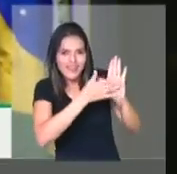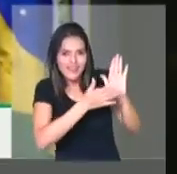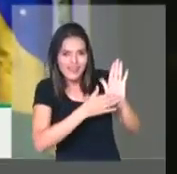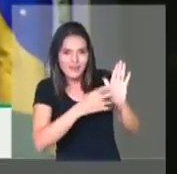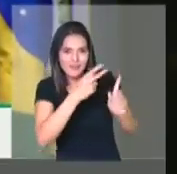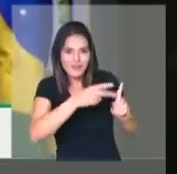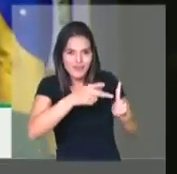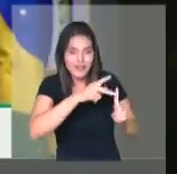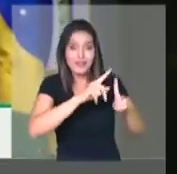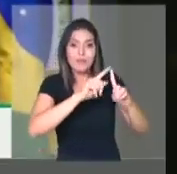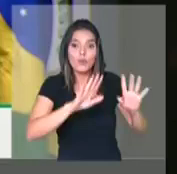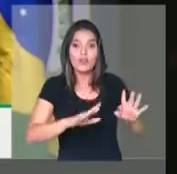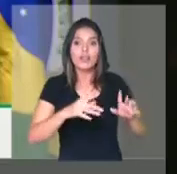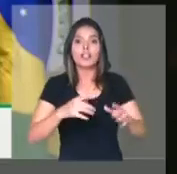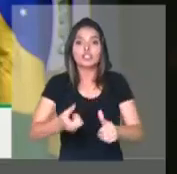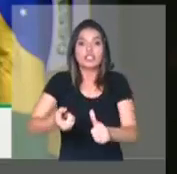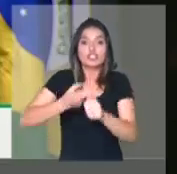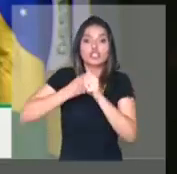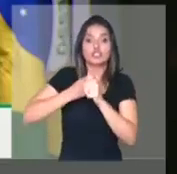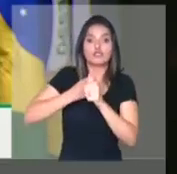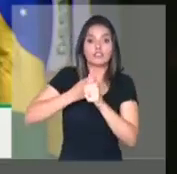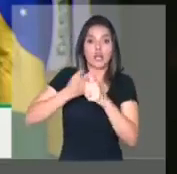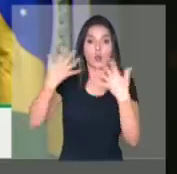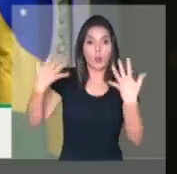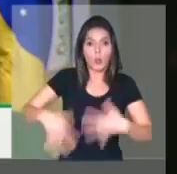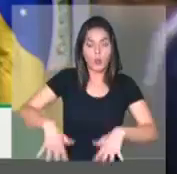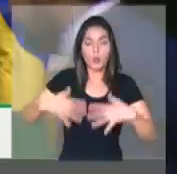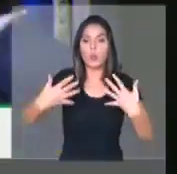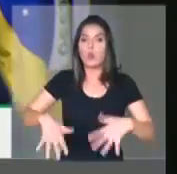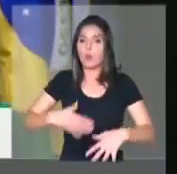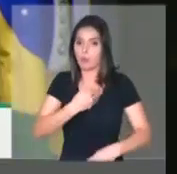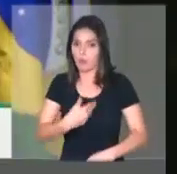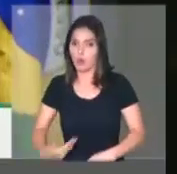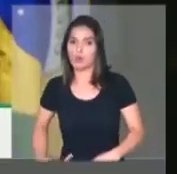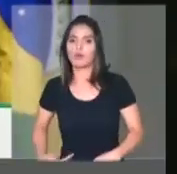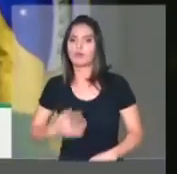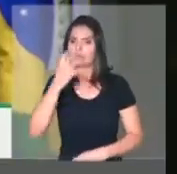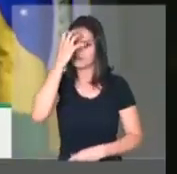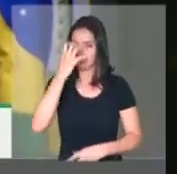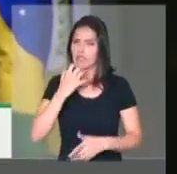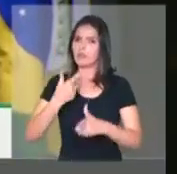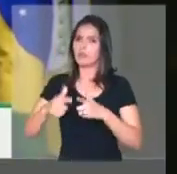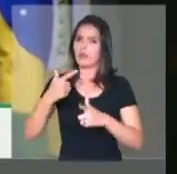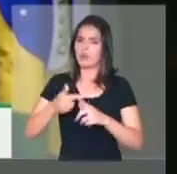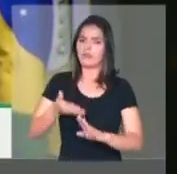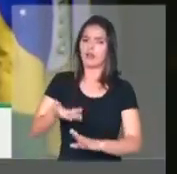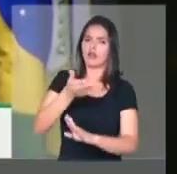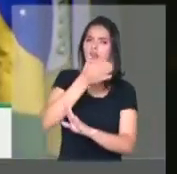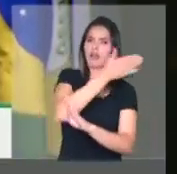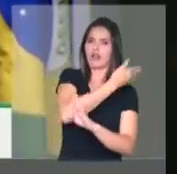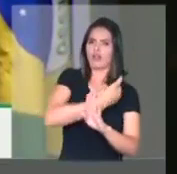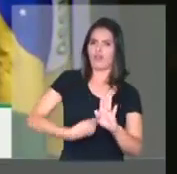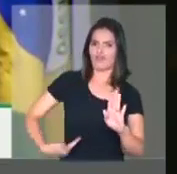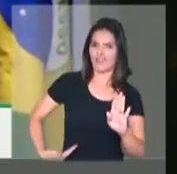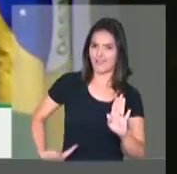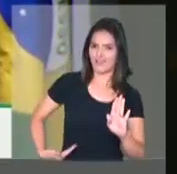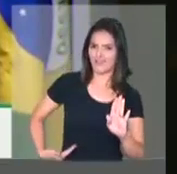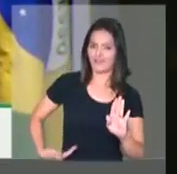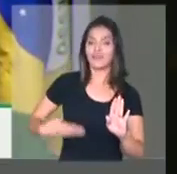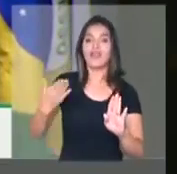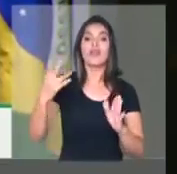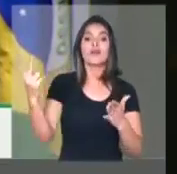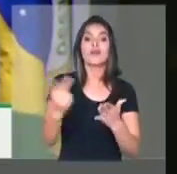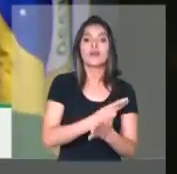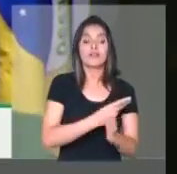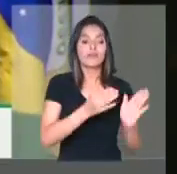dívida pública, um sério problema dos governos brasileiros.